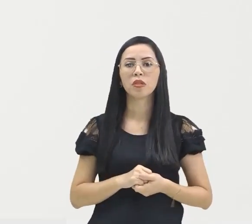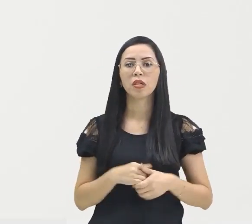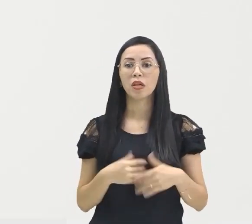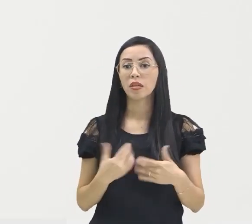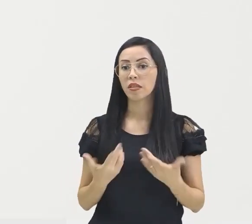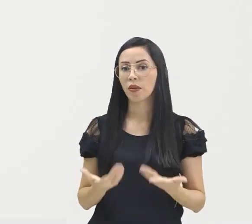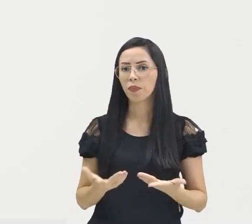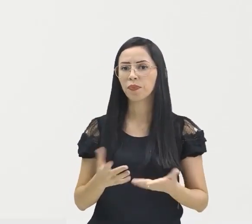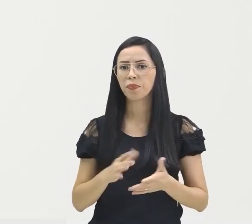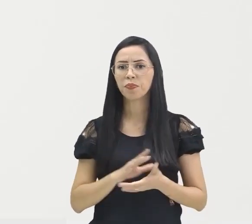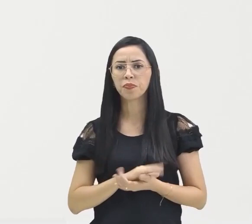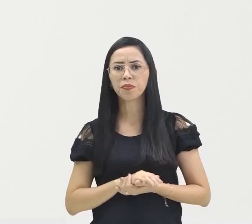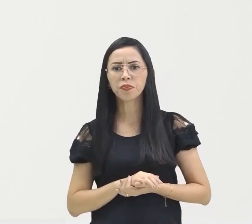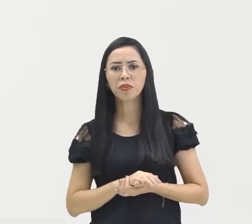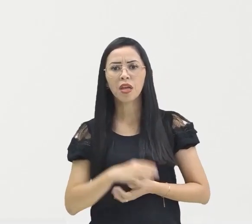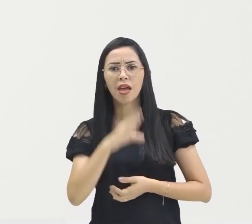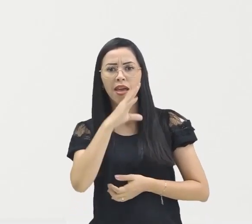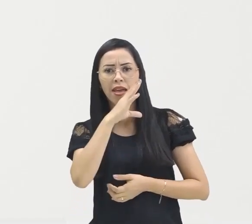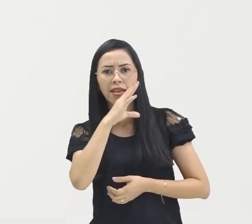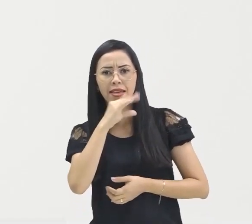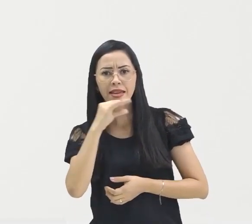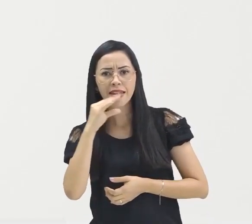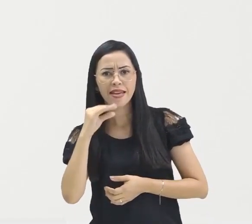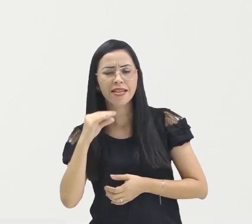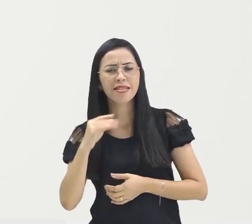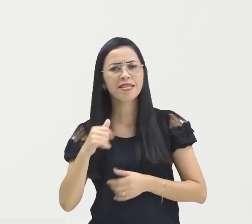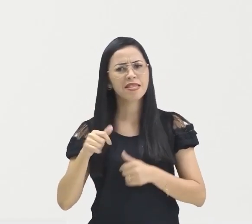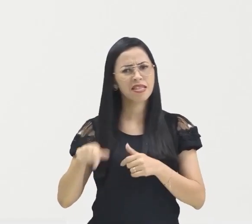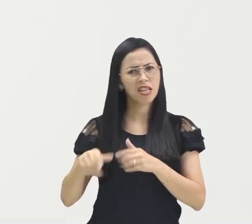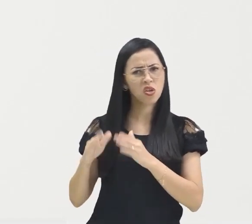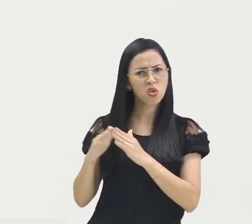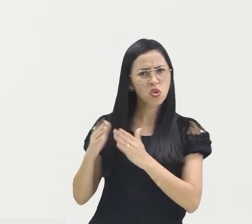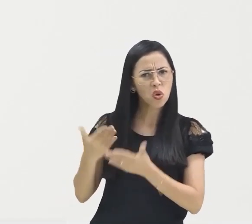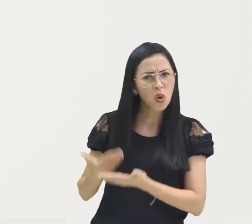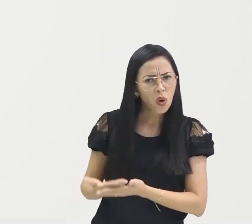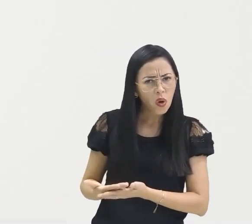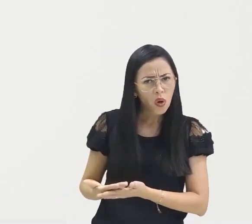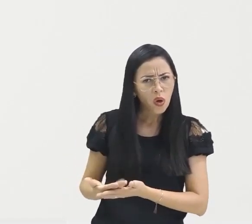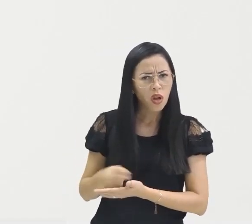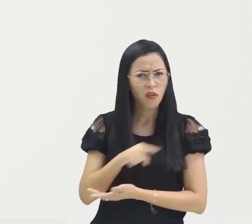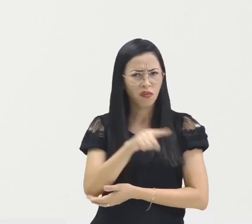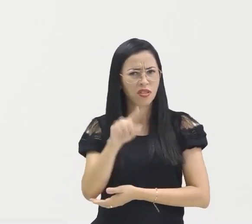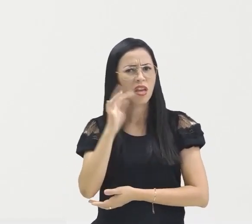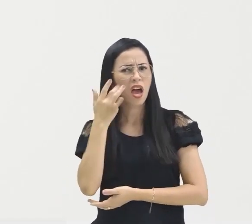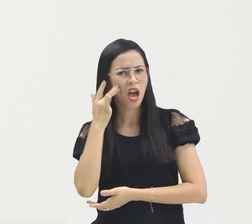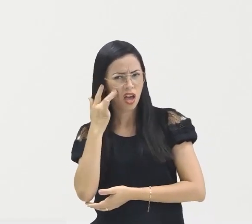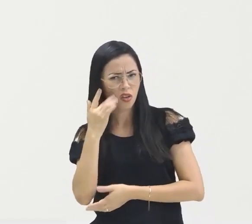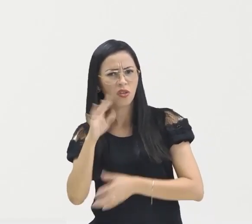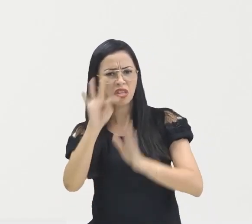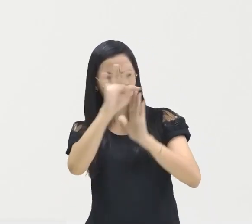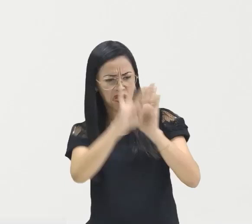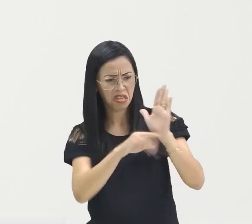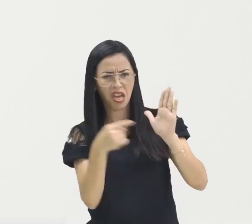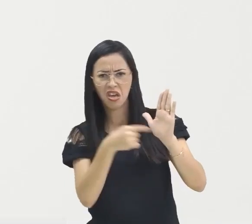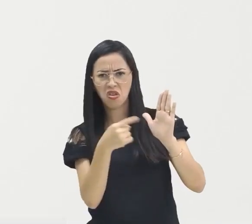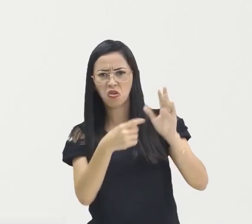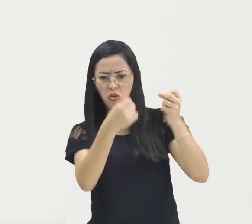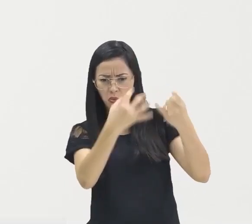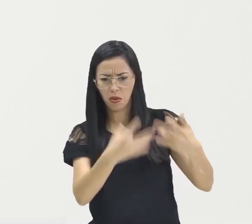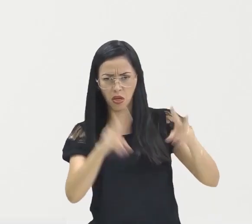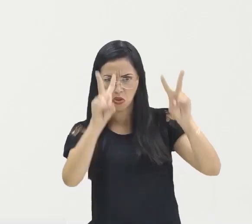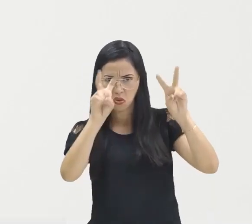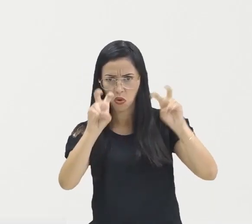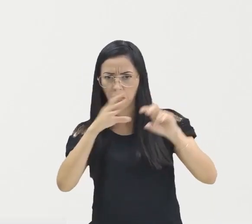seja, criança na escola. Será que o texto 2 aborda criança na escola? D. Os